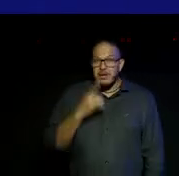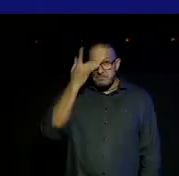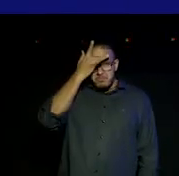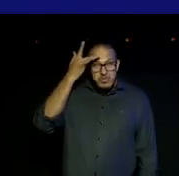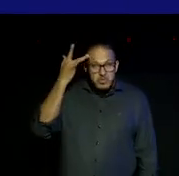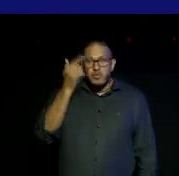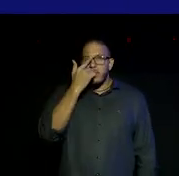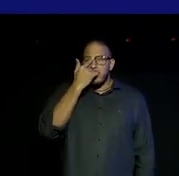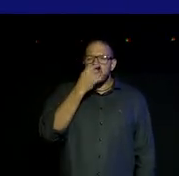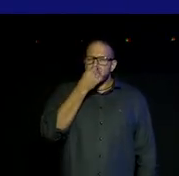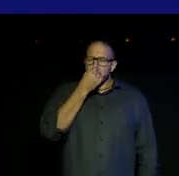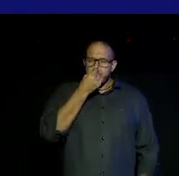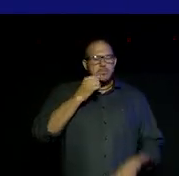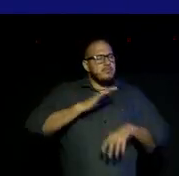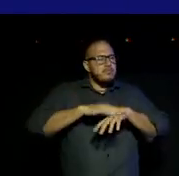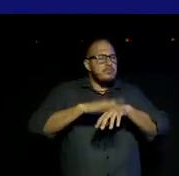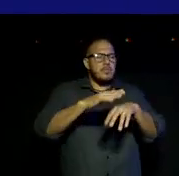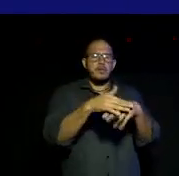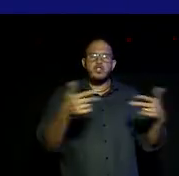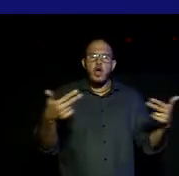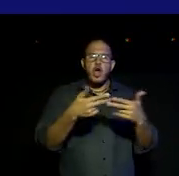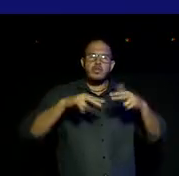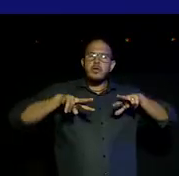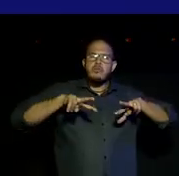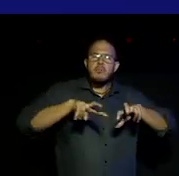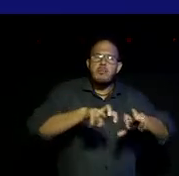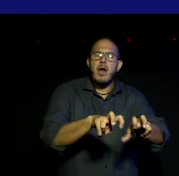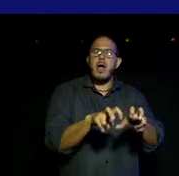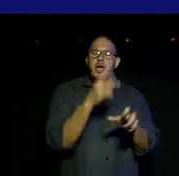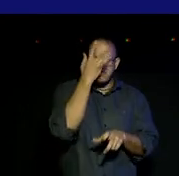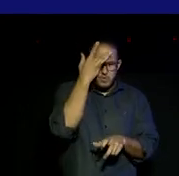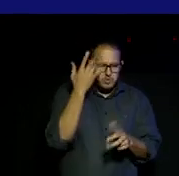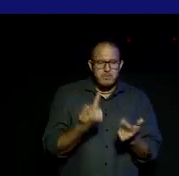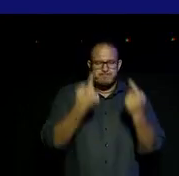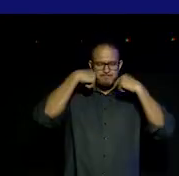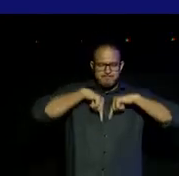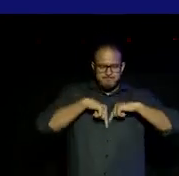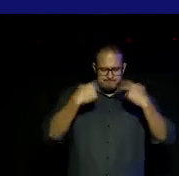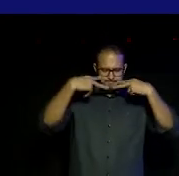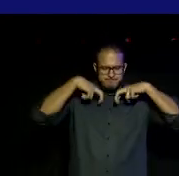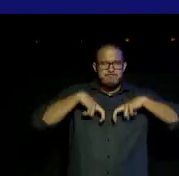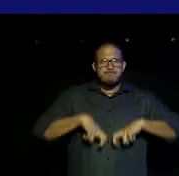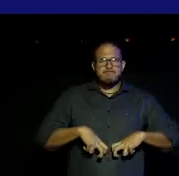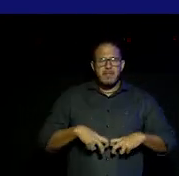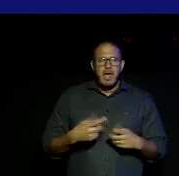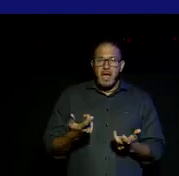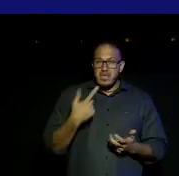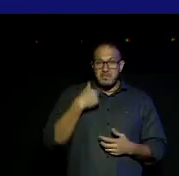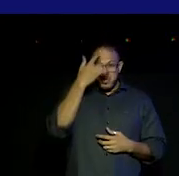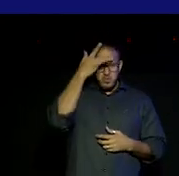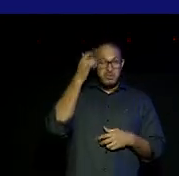é profundo em relação às coisas, em primeiro lugar, é profundo em relação a si mesmo. Superficial